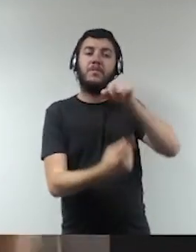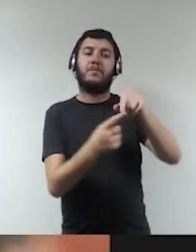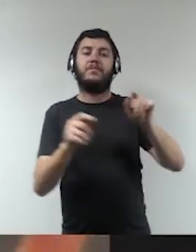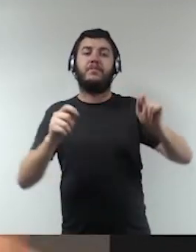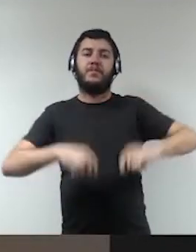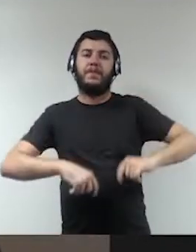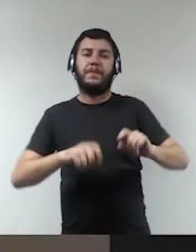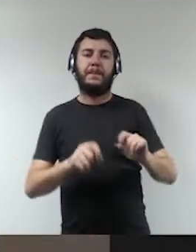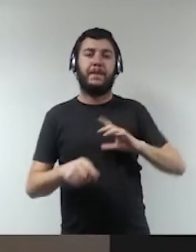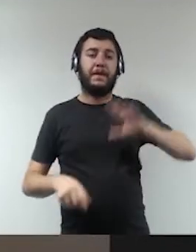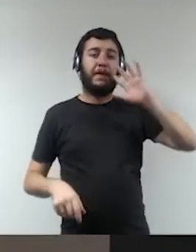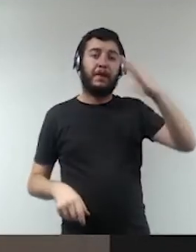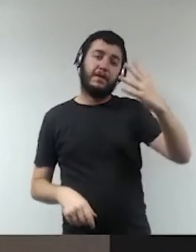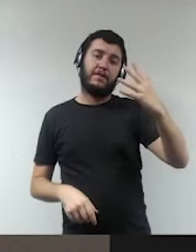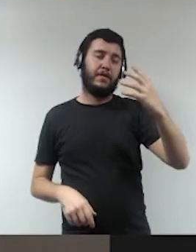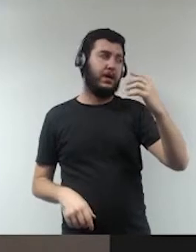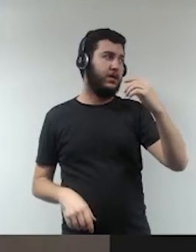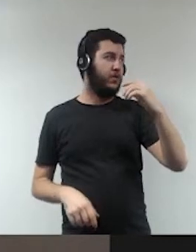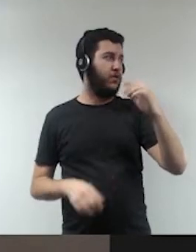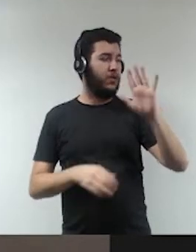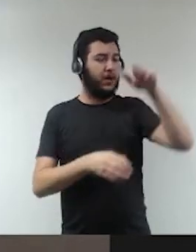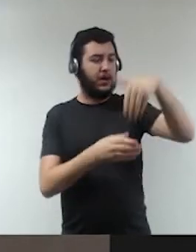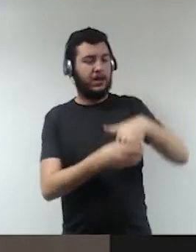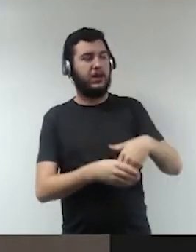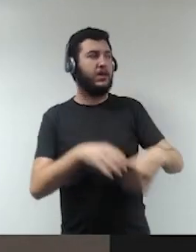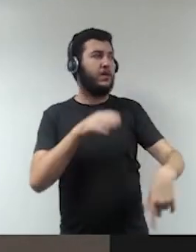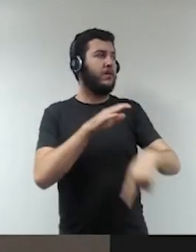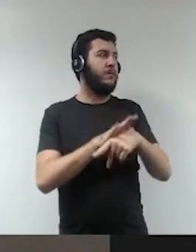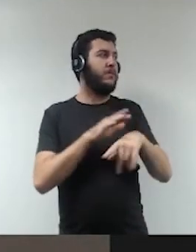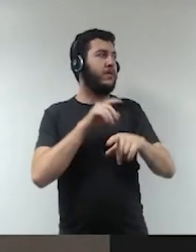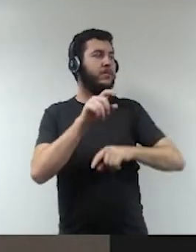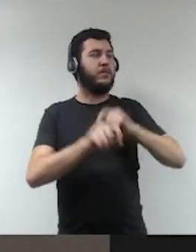possíveis efeitos da eleição de uma dentre duas ou